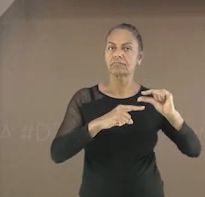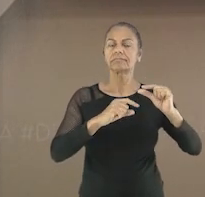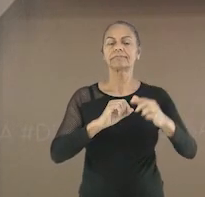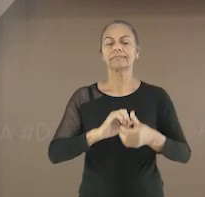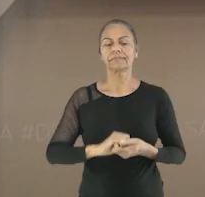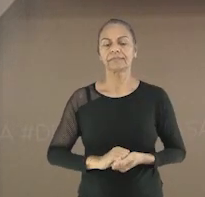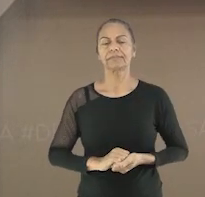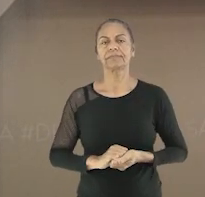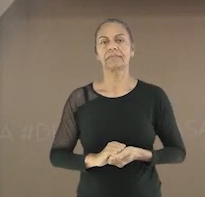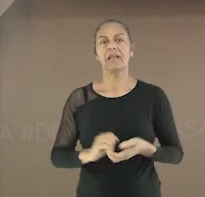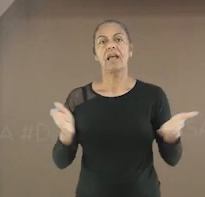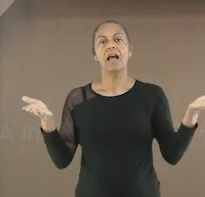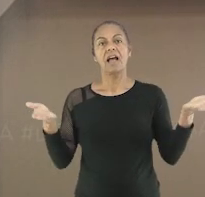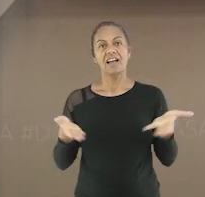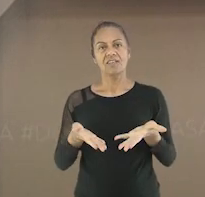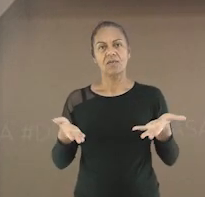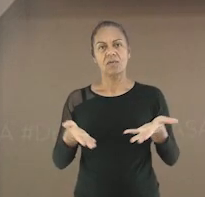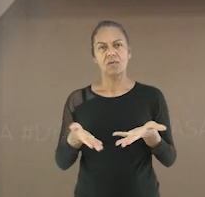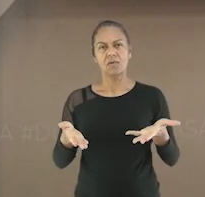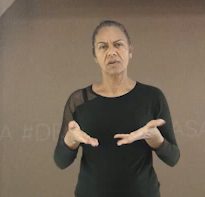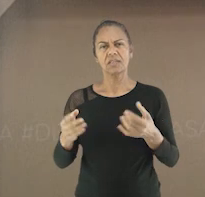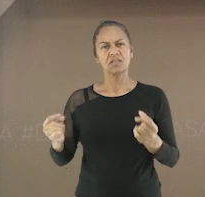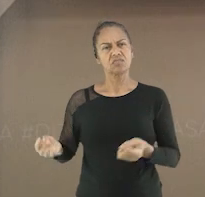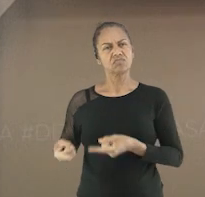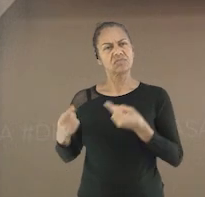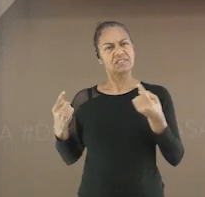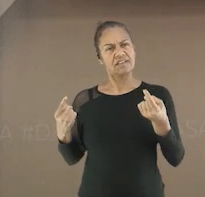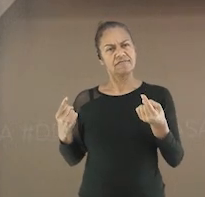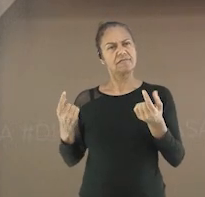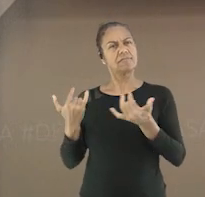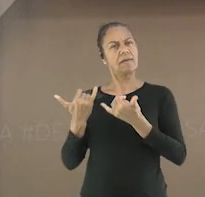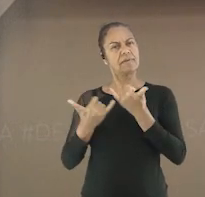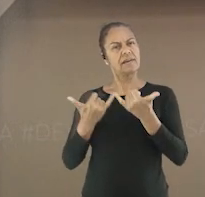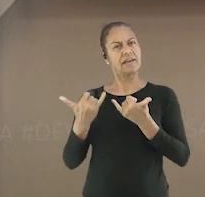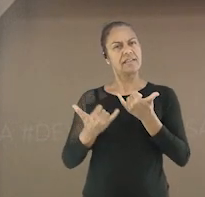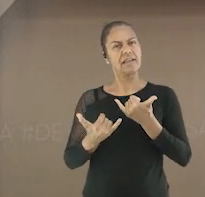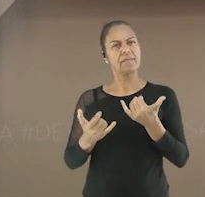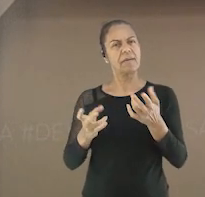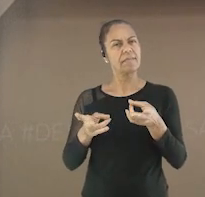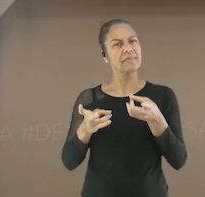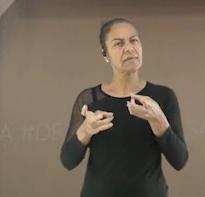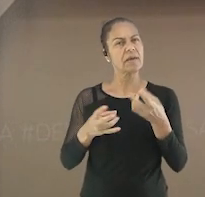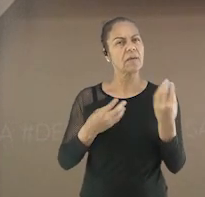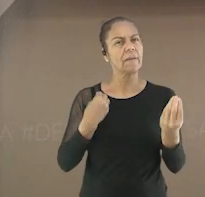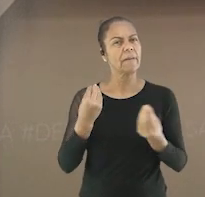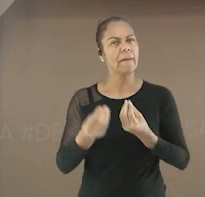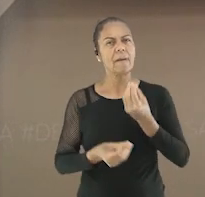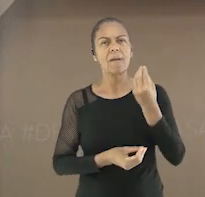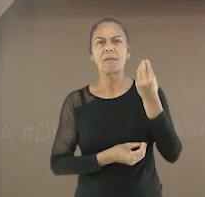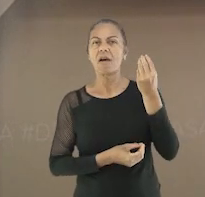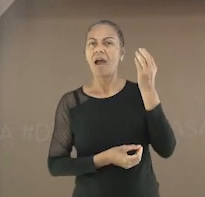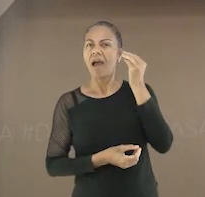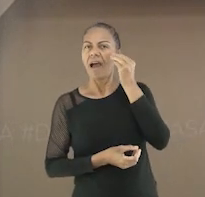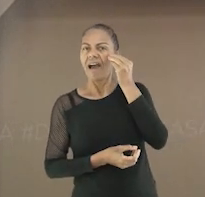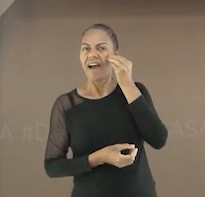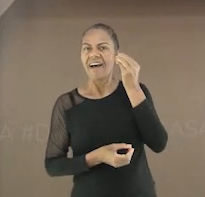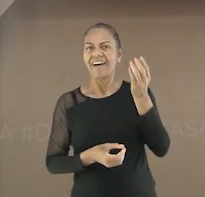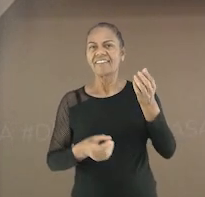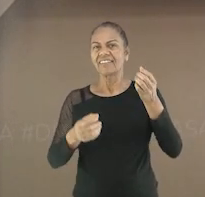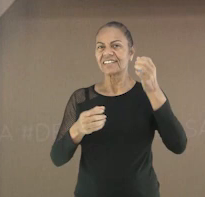flexões. Agora eu vou fazer uma brincadeira e um desafio para testar os